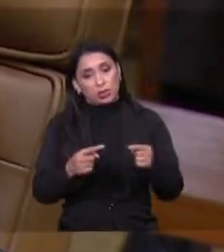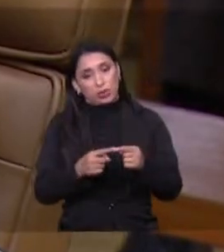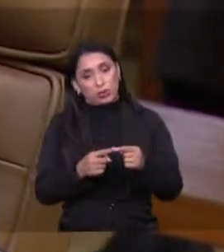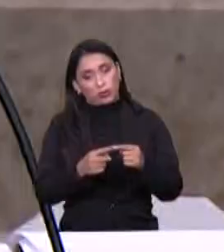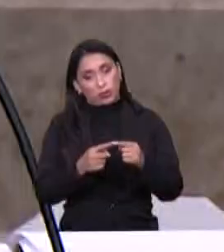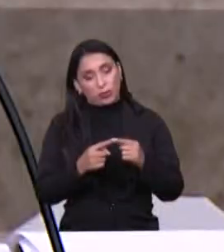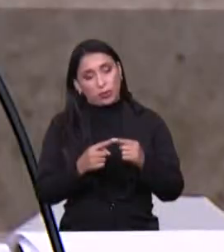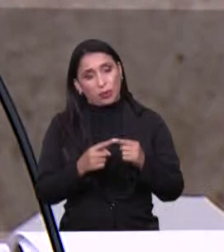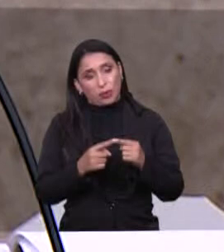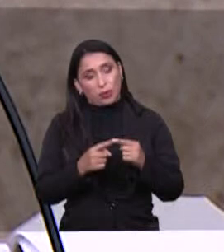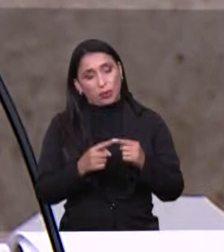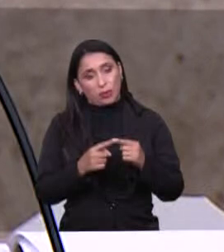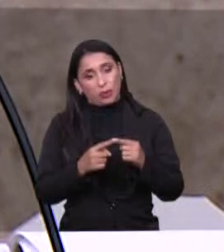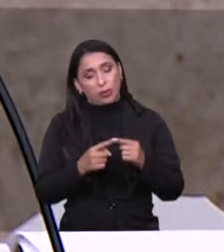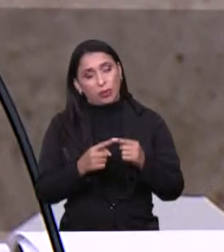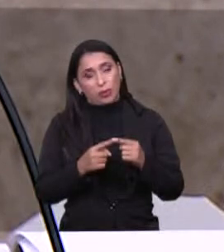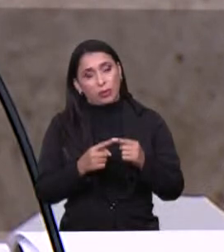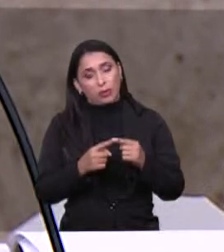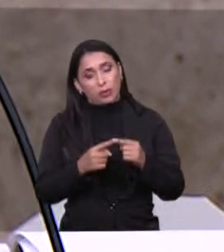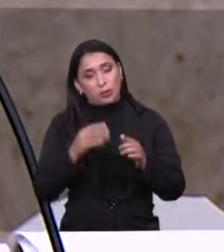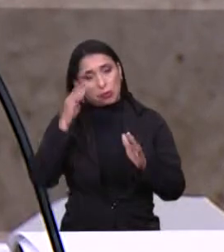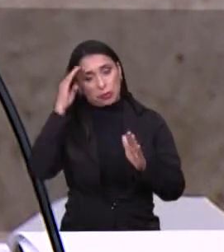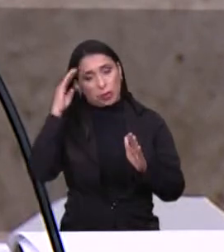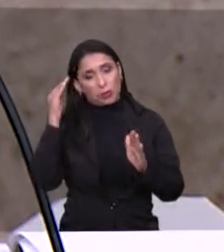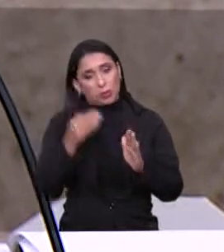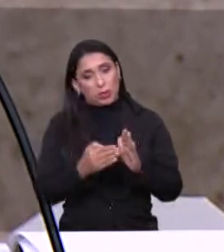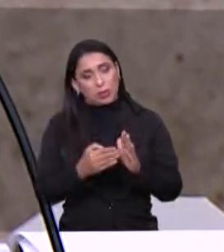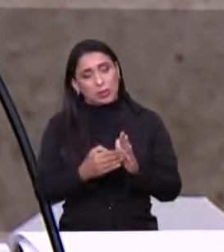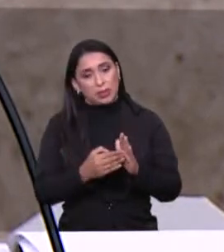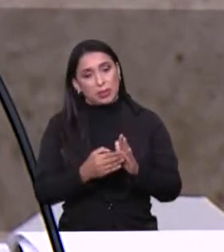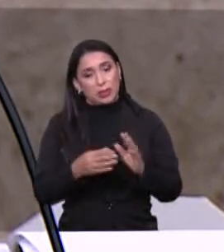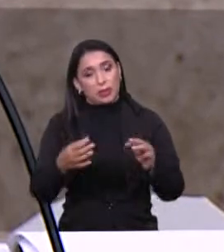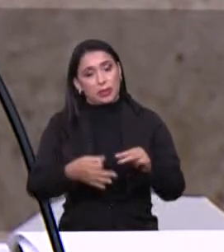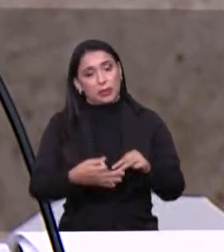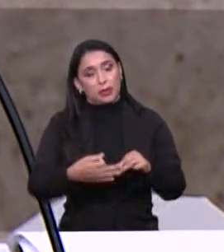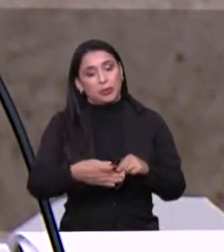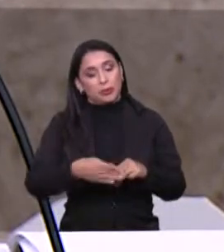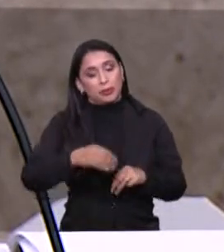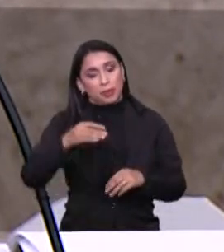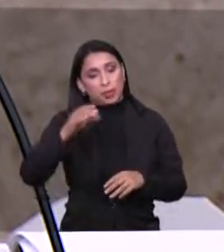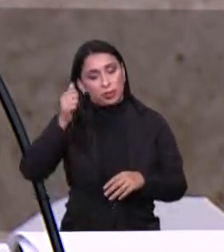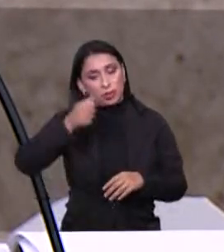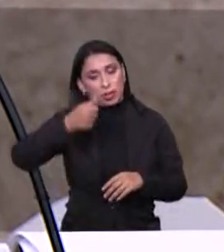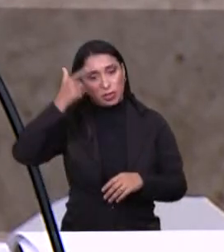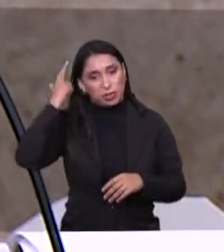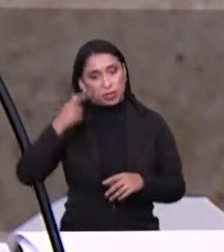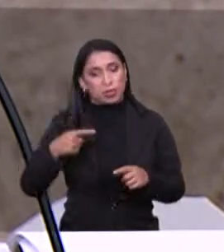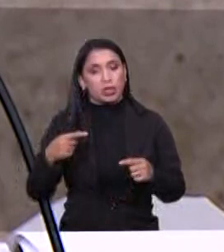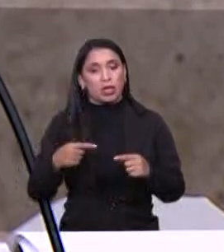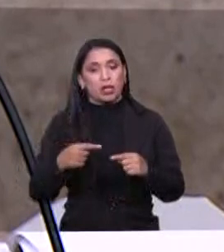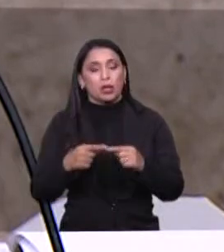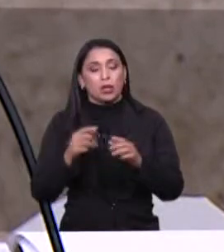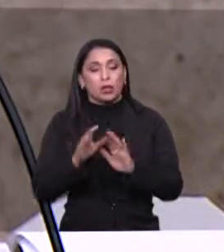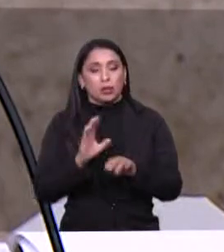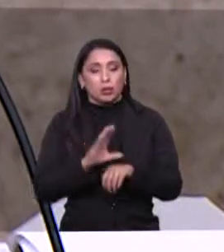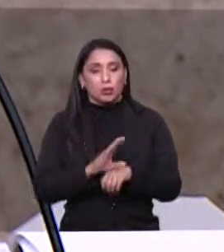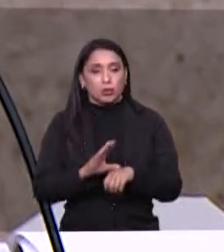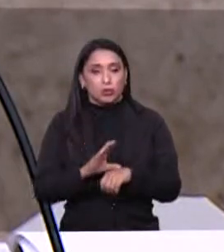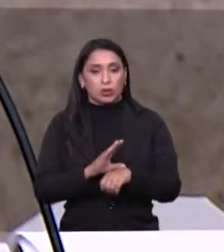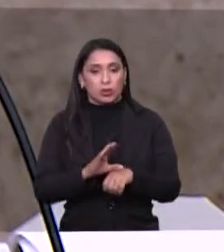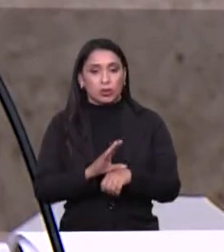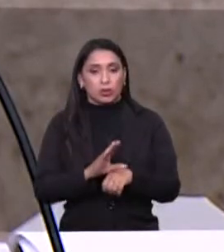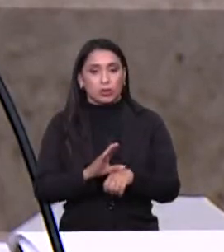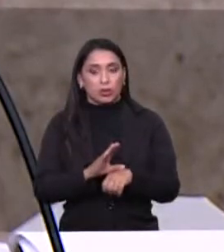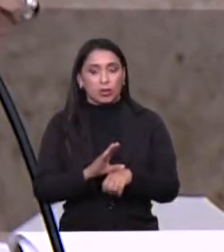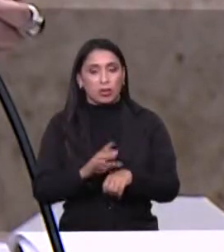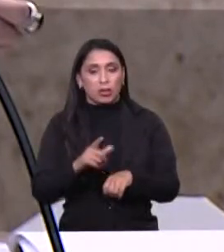conforme. O ministro Alexandre estava indo pela constitucionalidade por essa ponderação, que não era uma